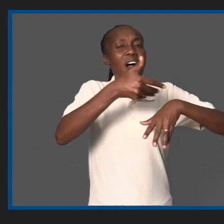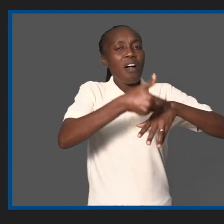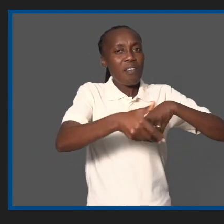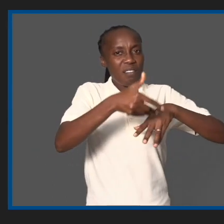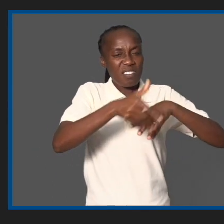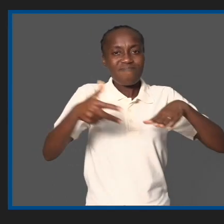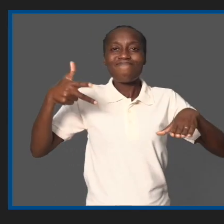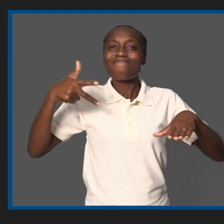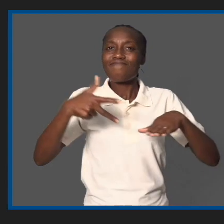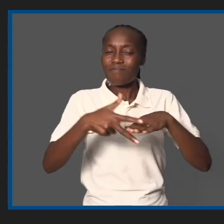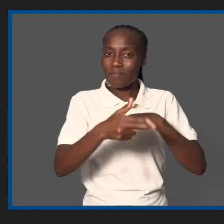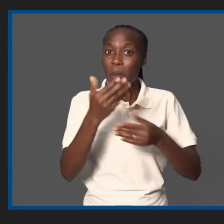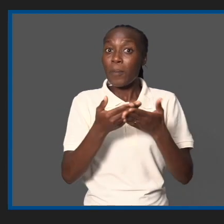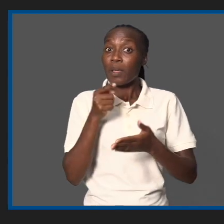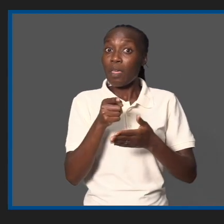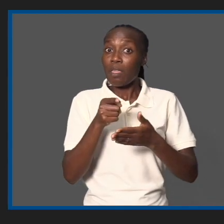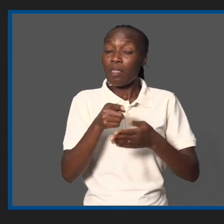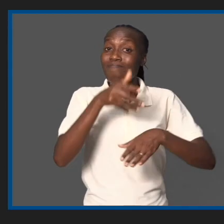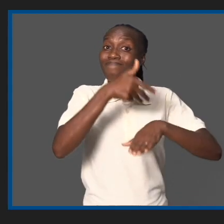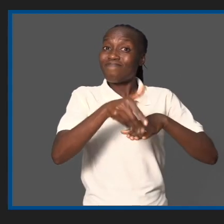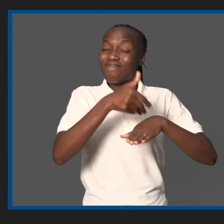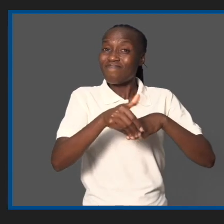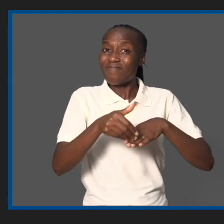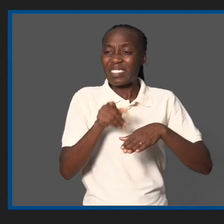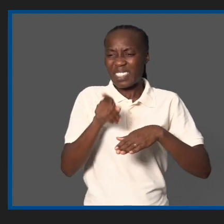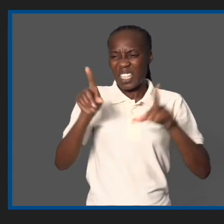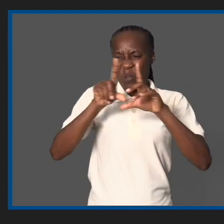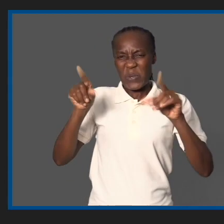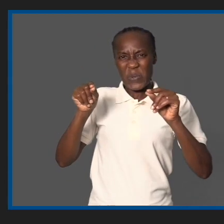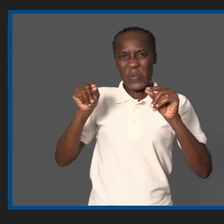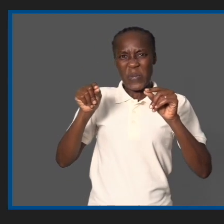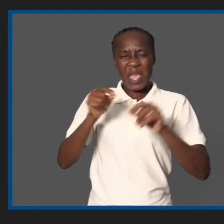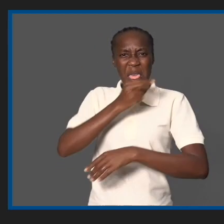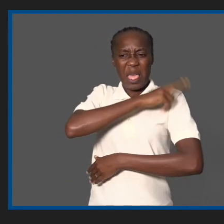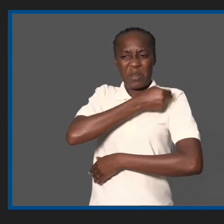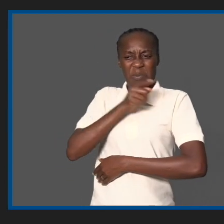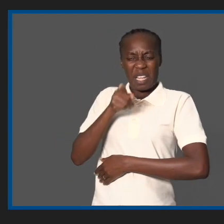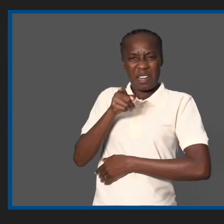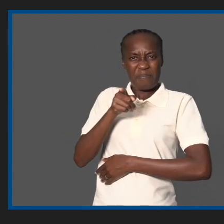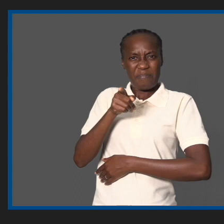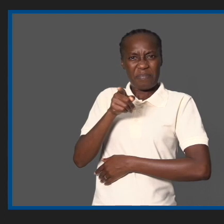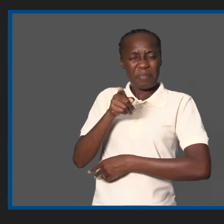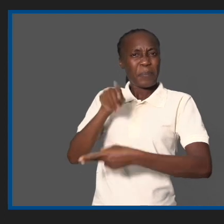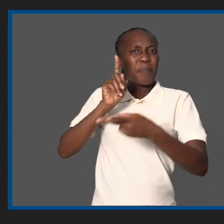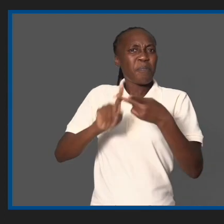Fístula Obstétrica. Porque a Fístula Obstétrica não é uma condição medical que vem do